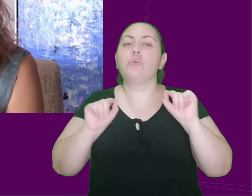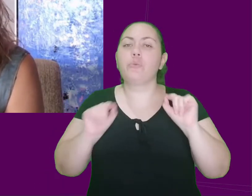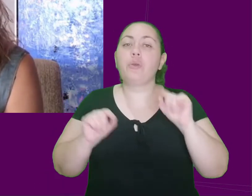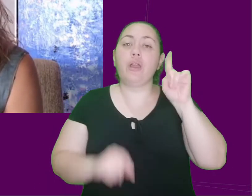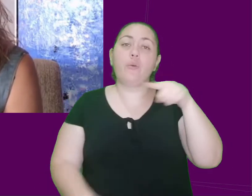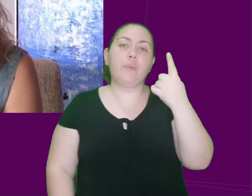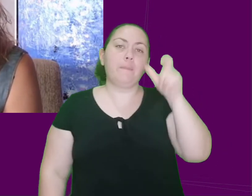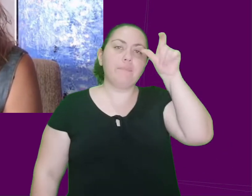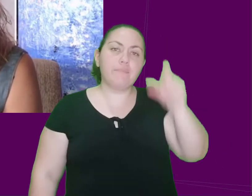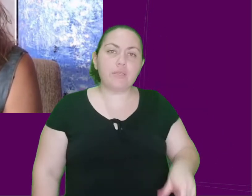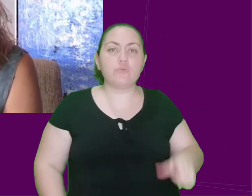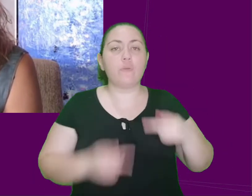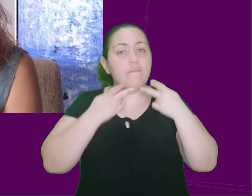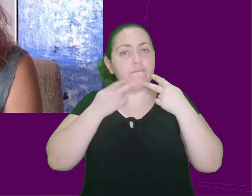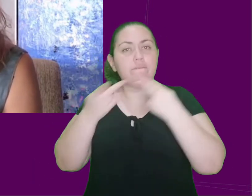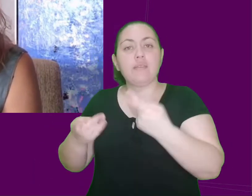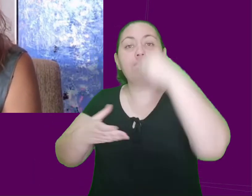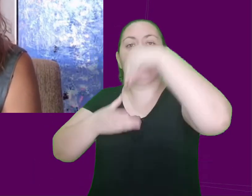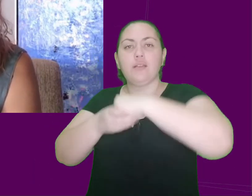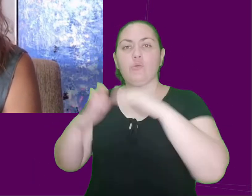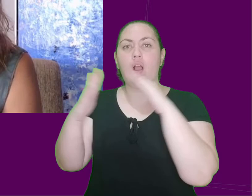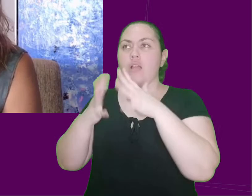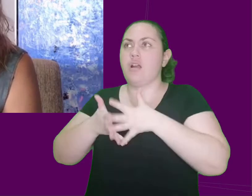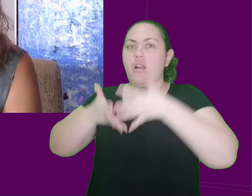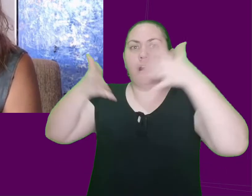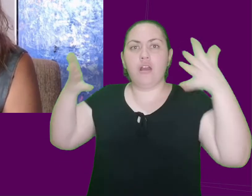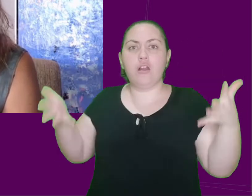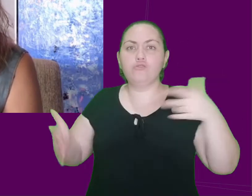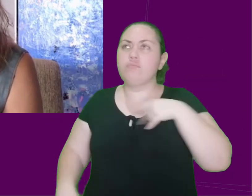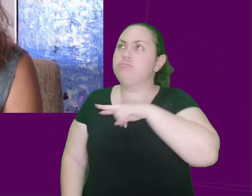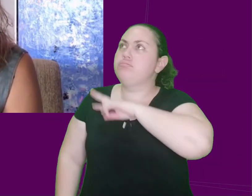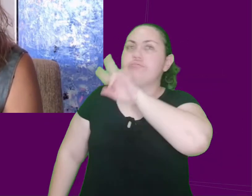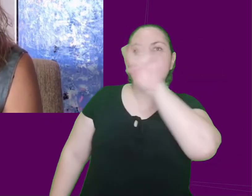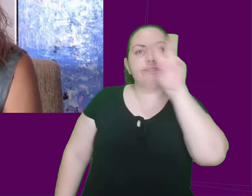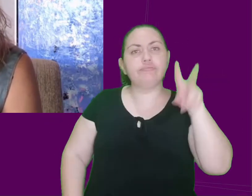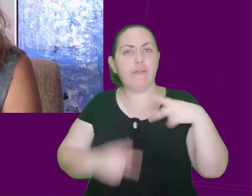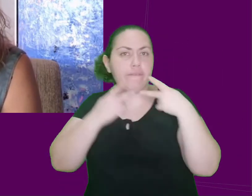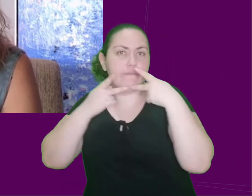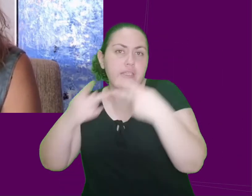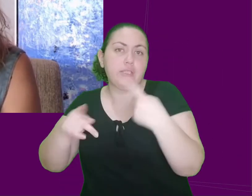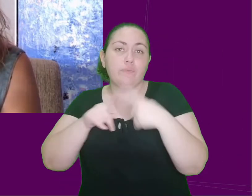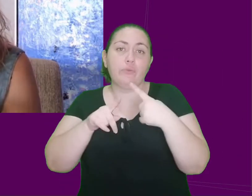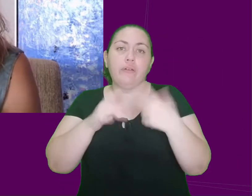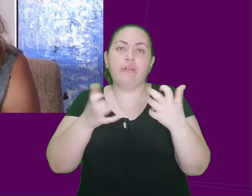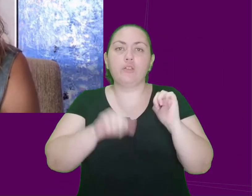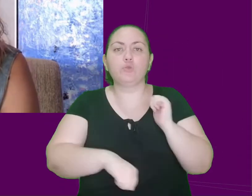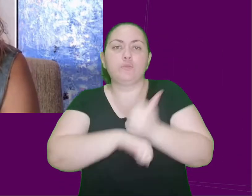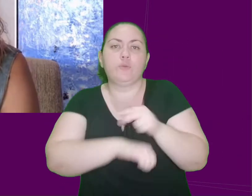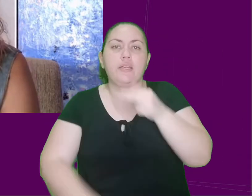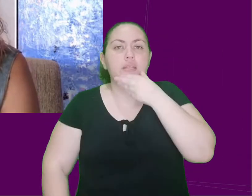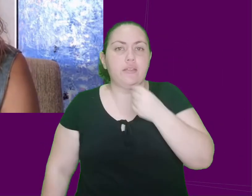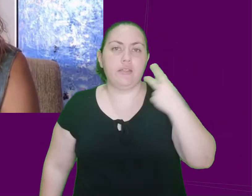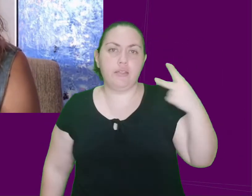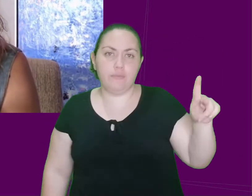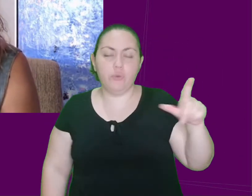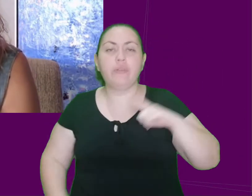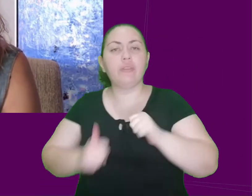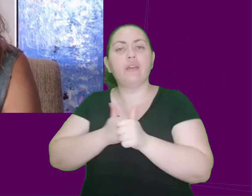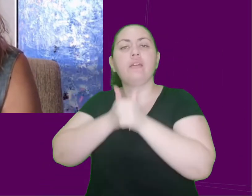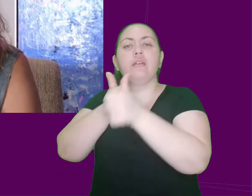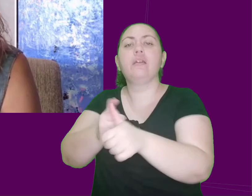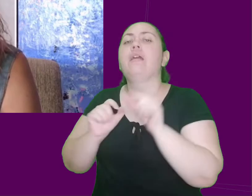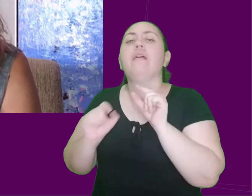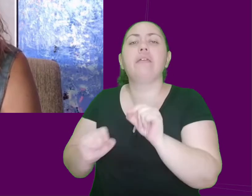o percurso de um sujeito pelo interior de uma casa grande. Ele visita o local para substituir o seu irmão,